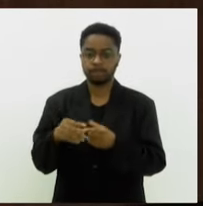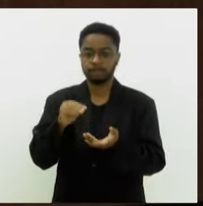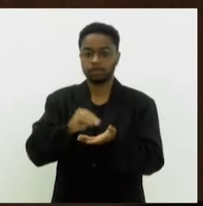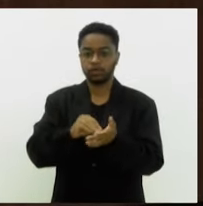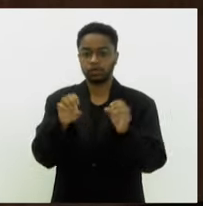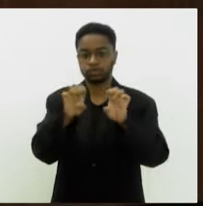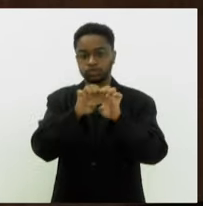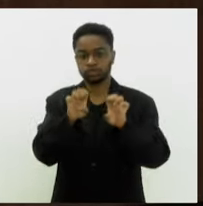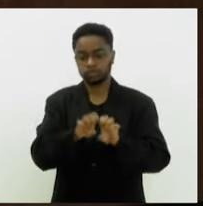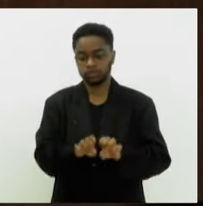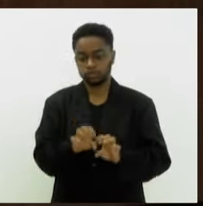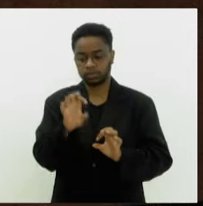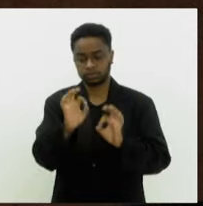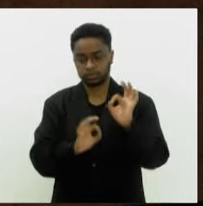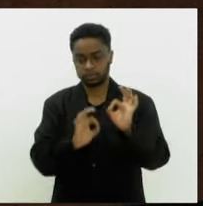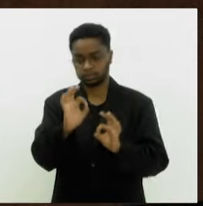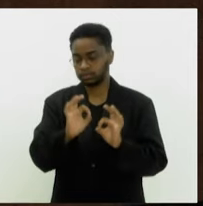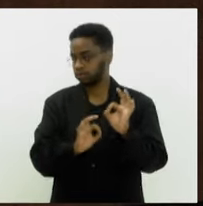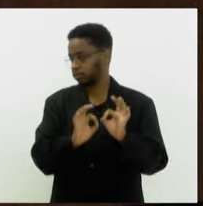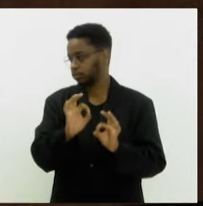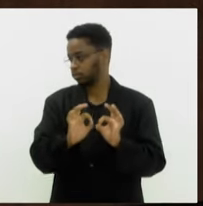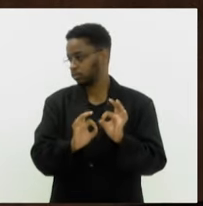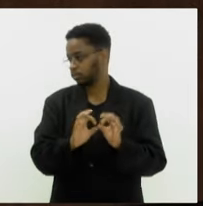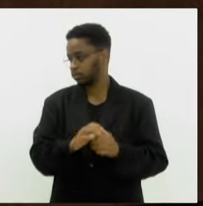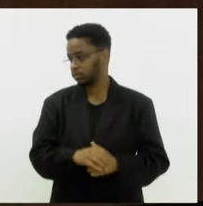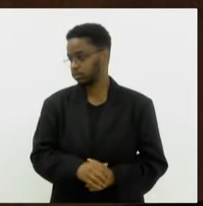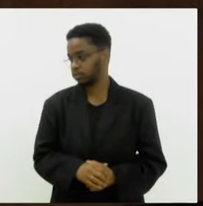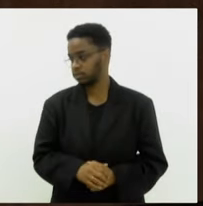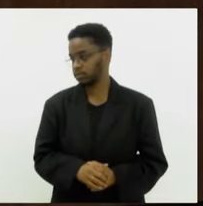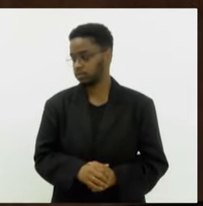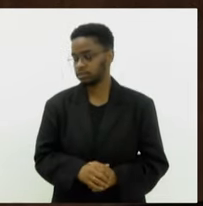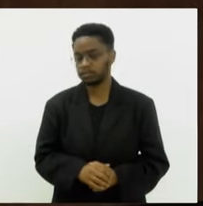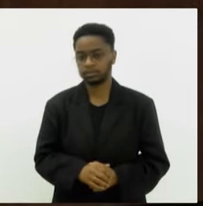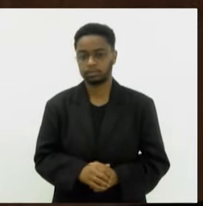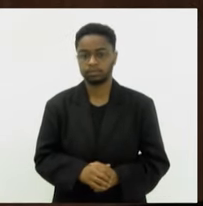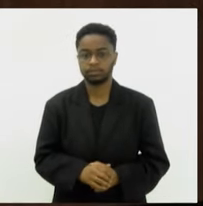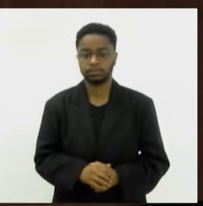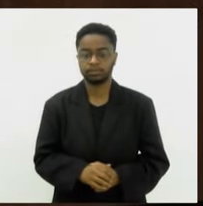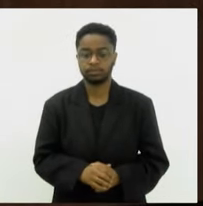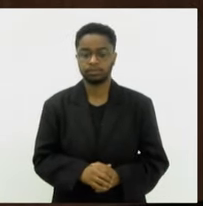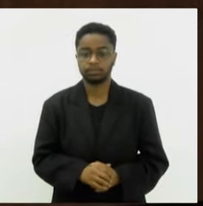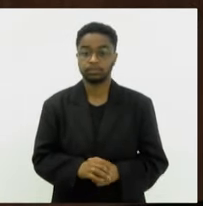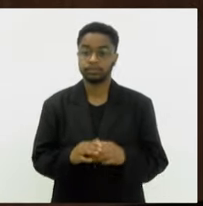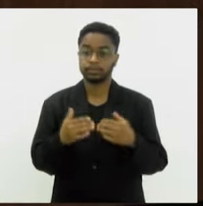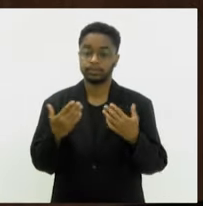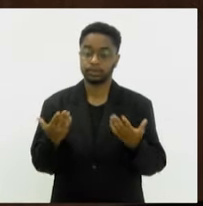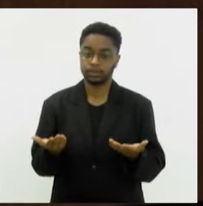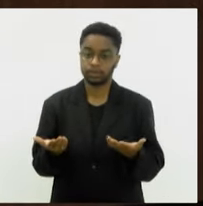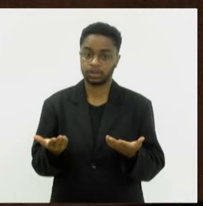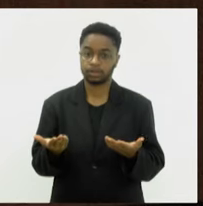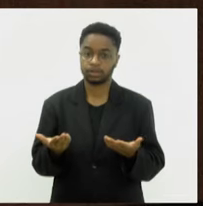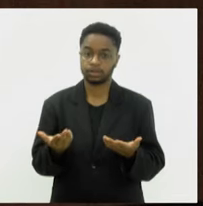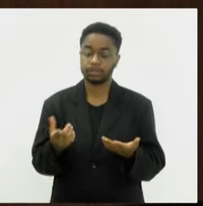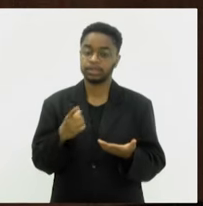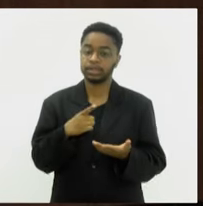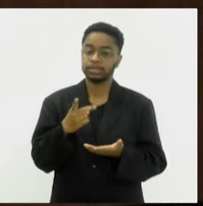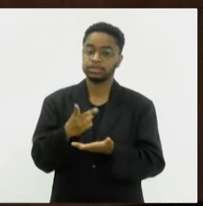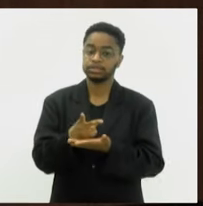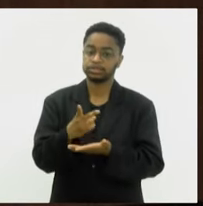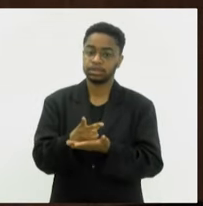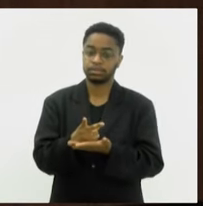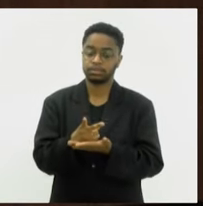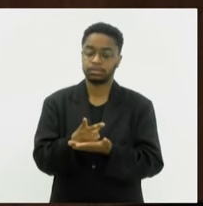estrutura organizacional, competência específica tem. Então, sempre vai haver essa